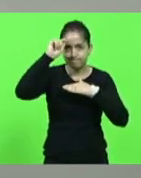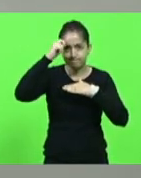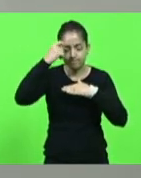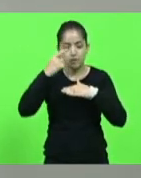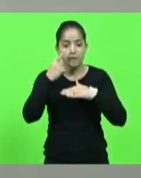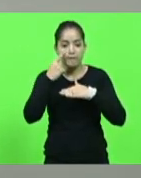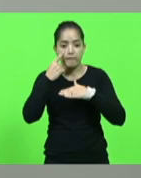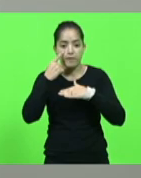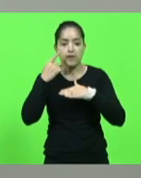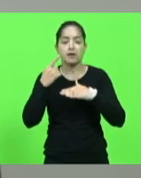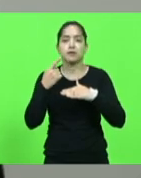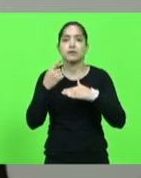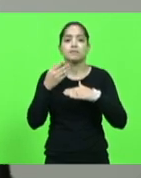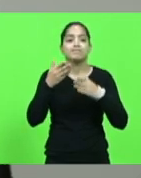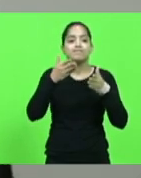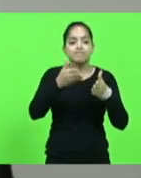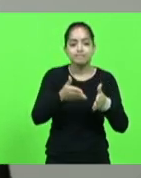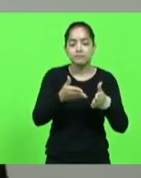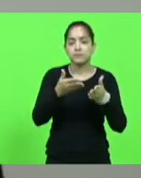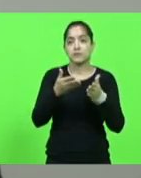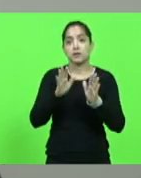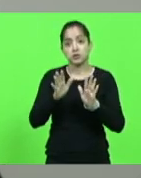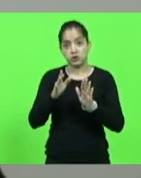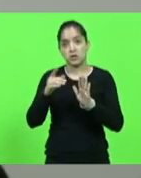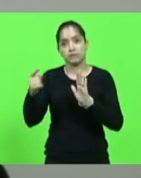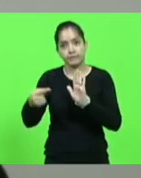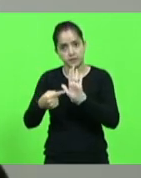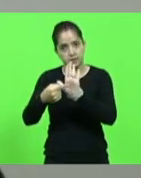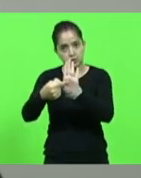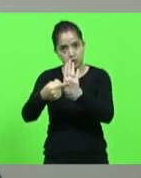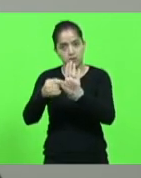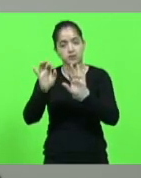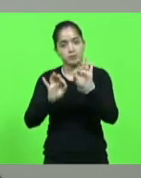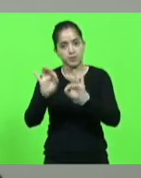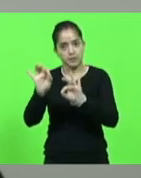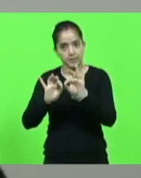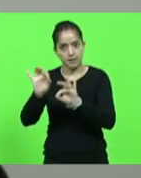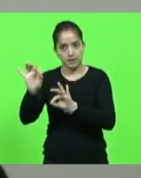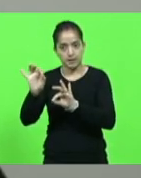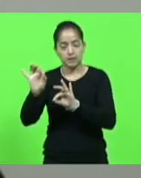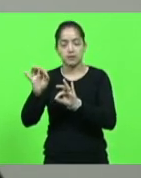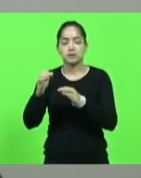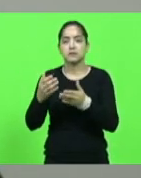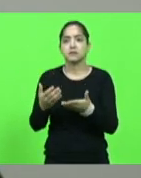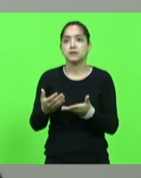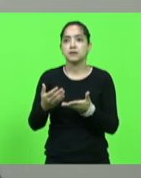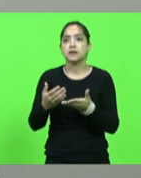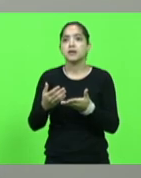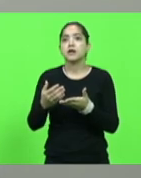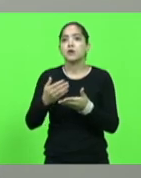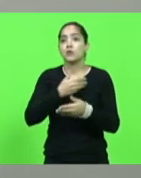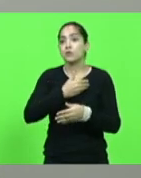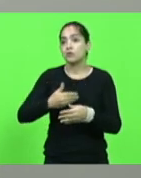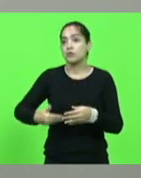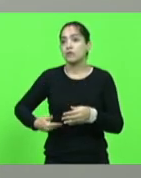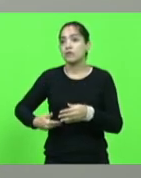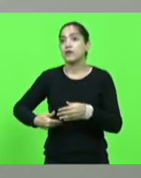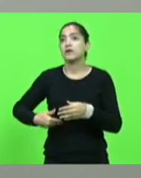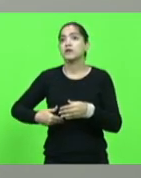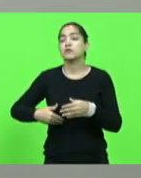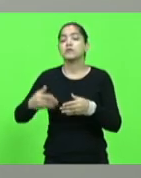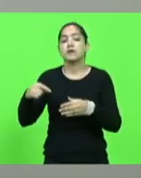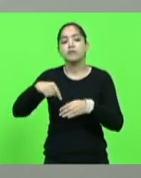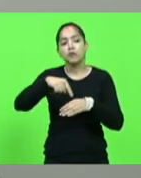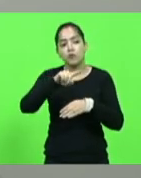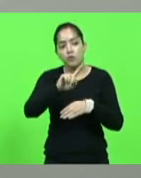olhada com mais carinho nesse setor. Eu já fiz a indicação. O governo, quando veio a Lages, ele assumiu o compromisso